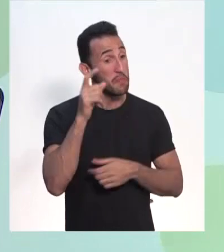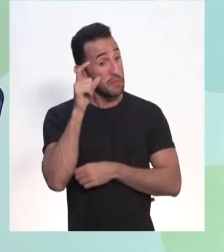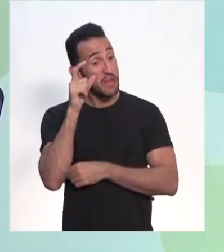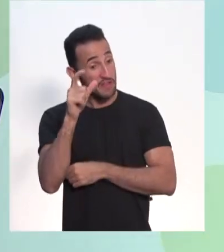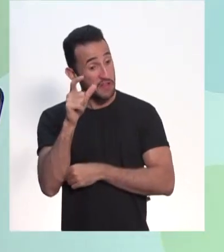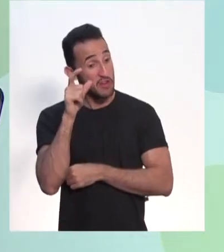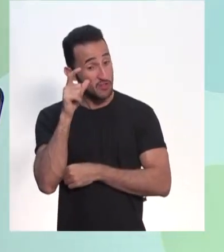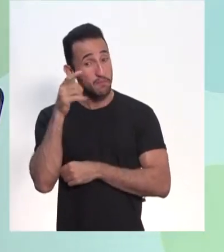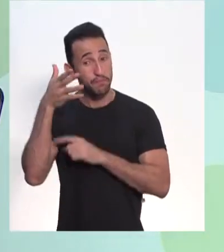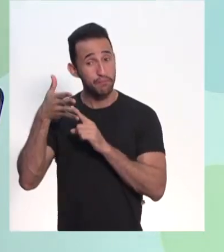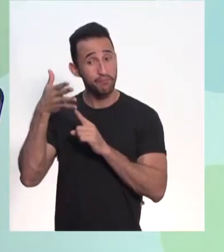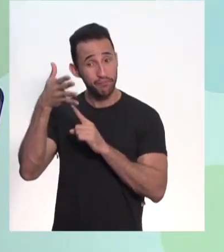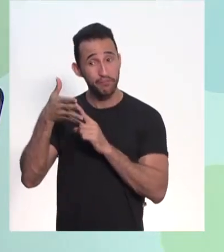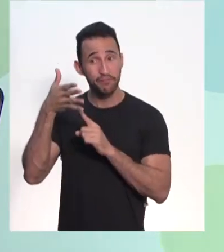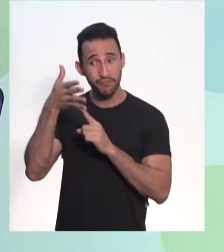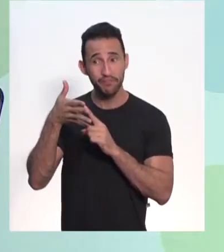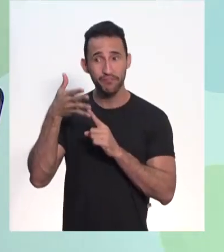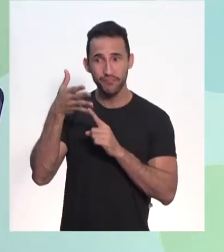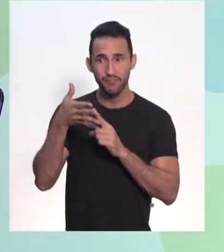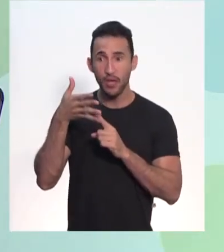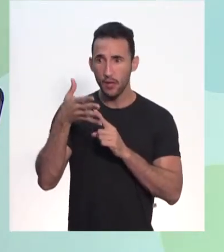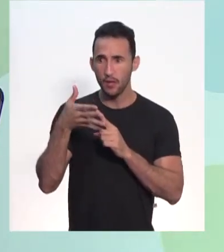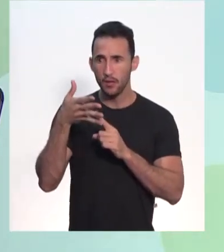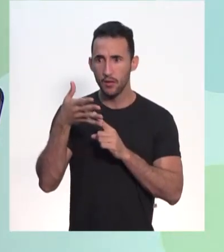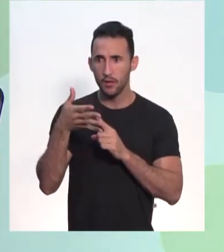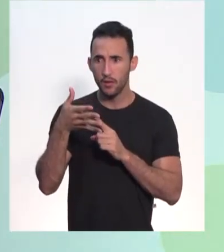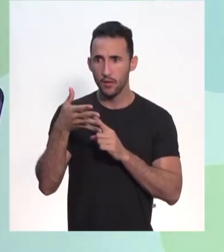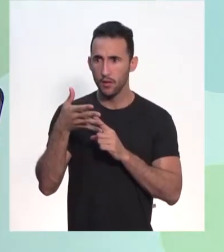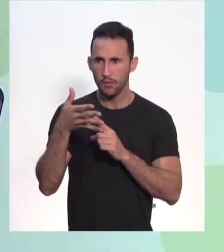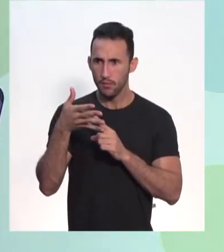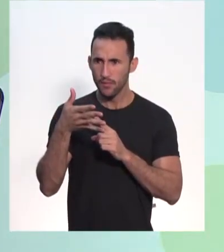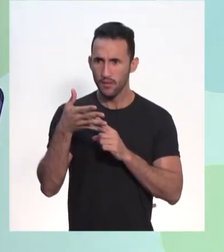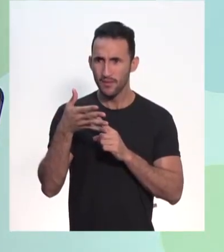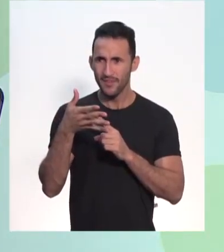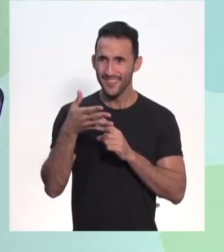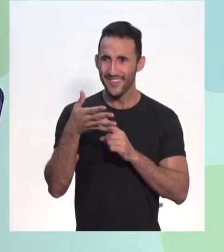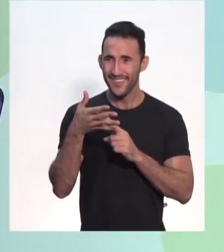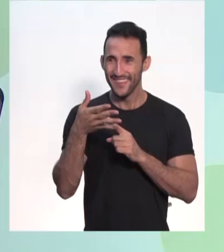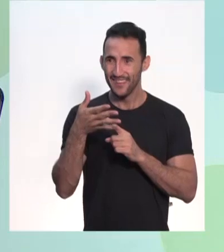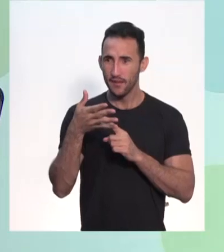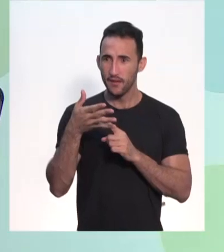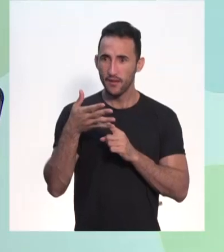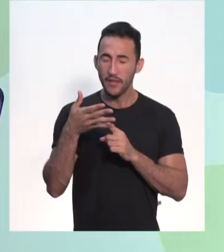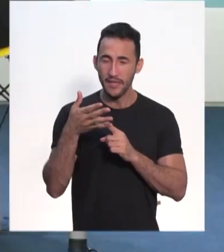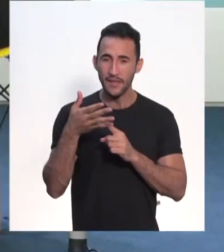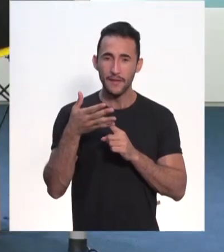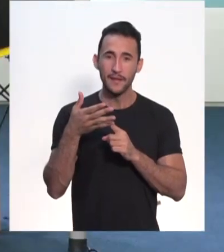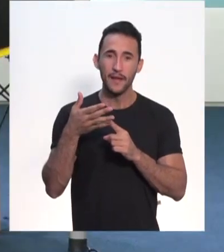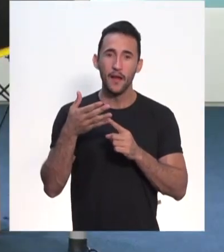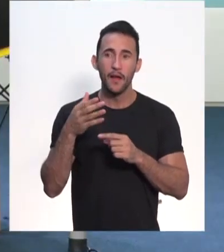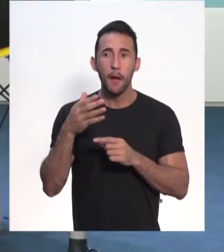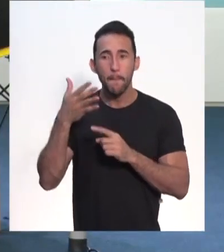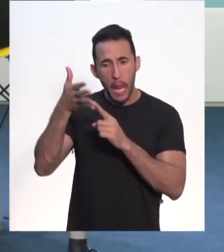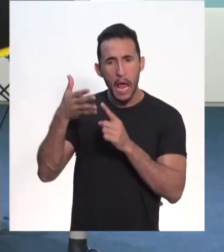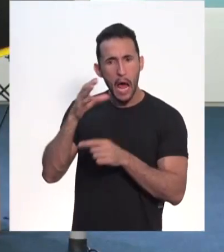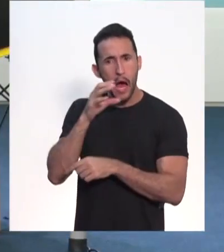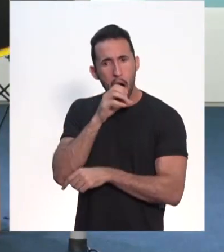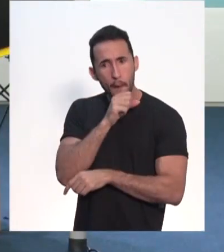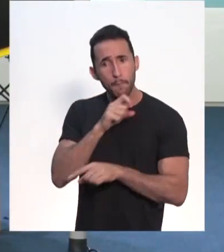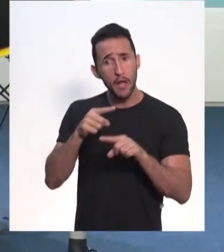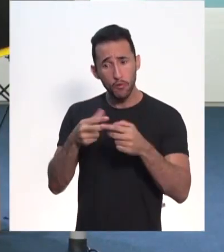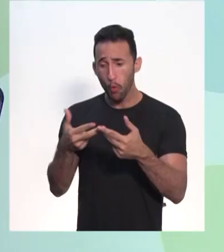podcast, por exemplo. É um gênero típico do digital, ele tem características específicas. A gente tem trabalhado muito com vídeos. Como